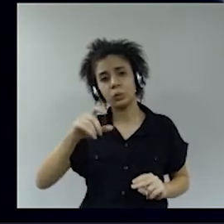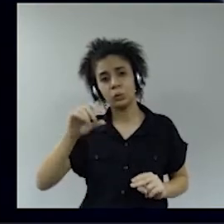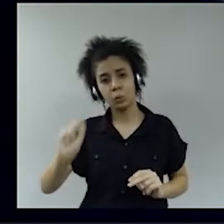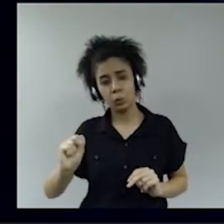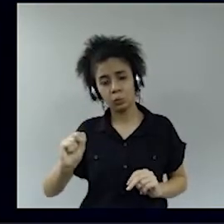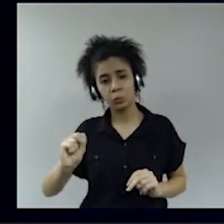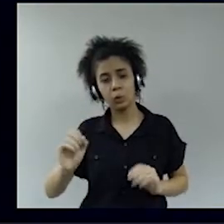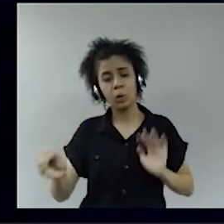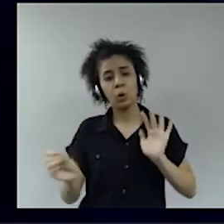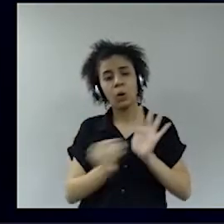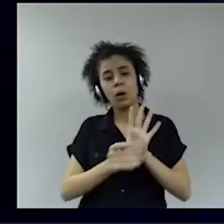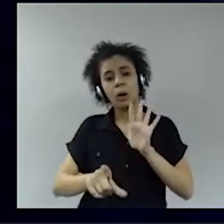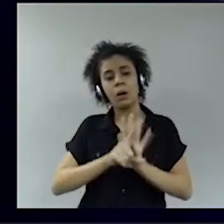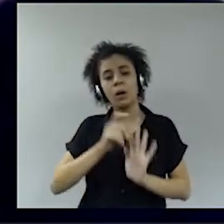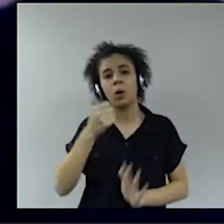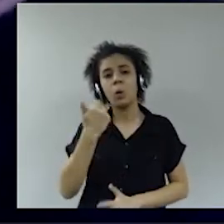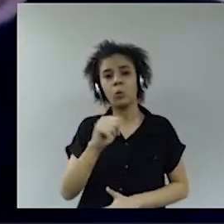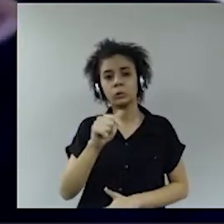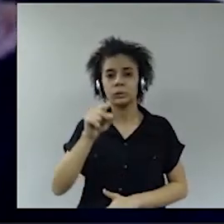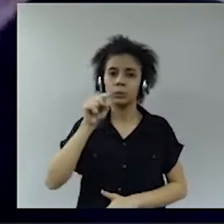foi sancionada a Lei